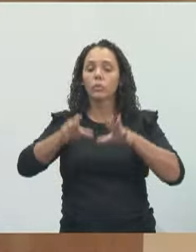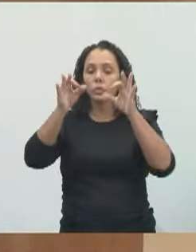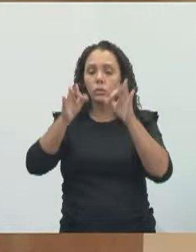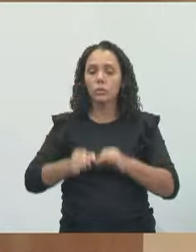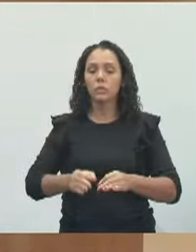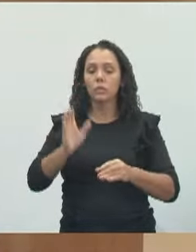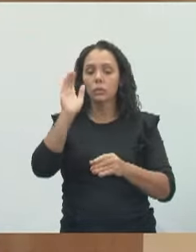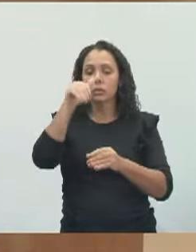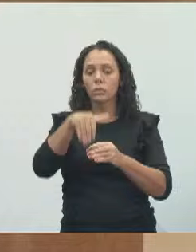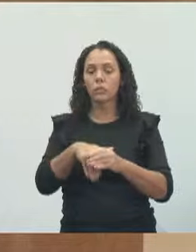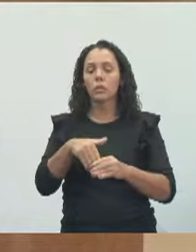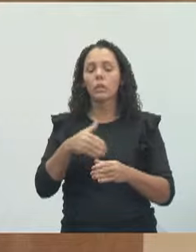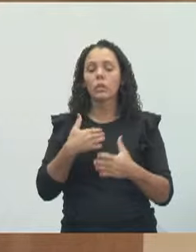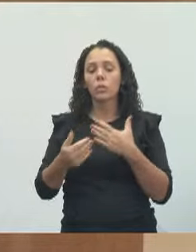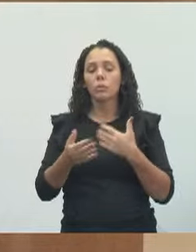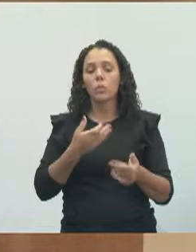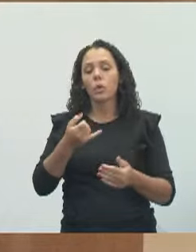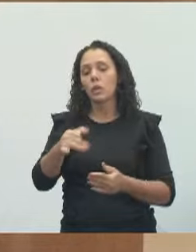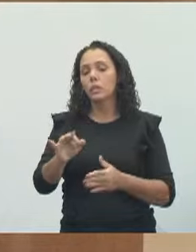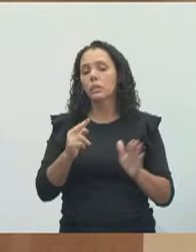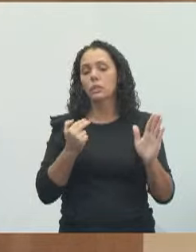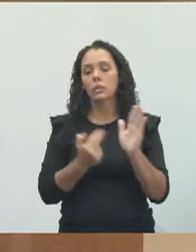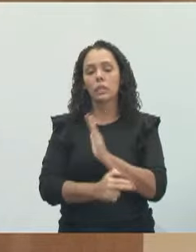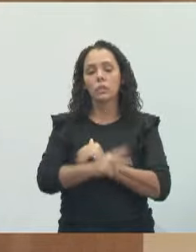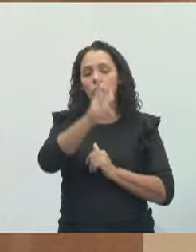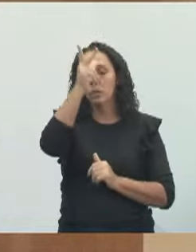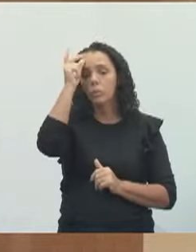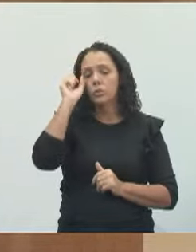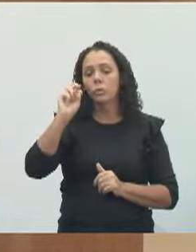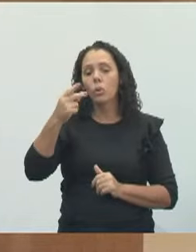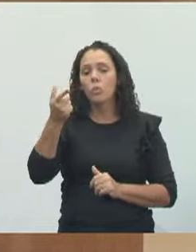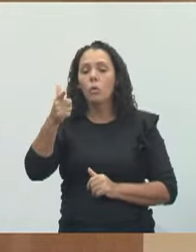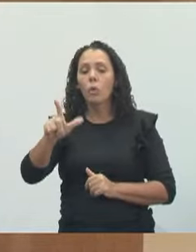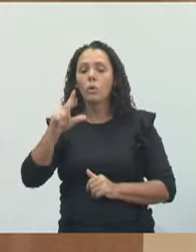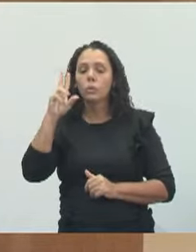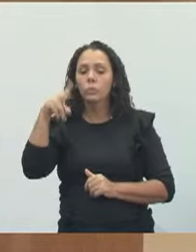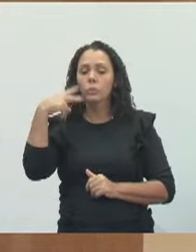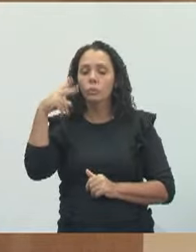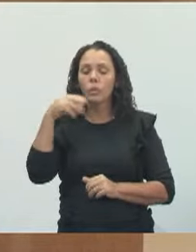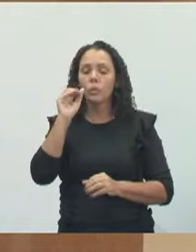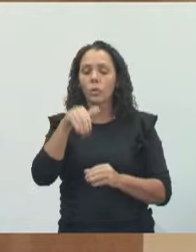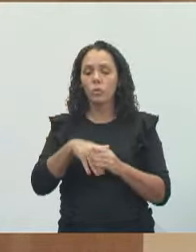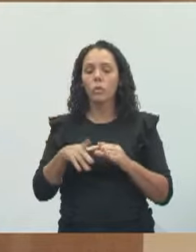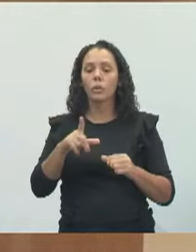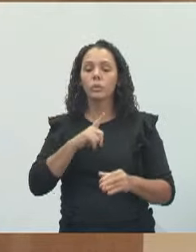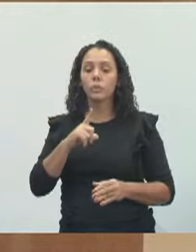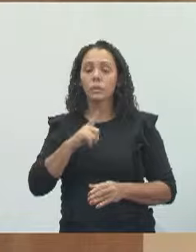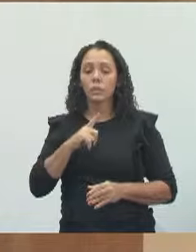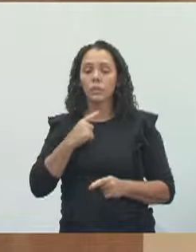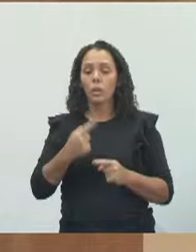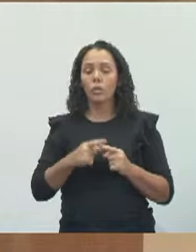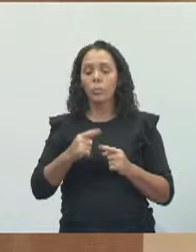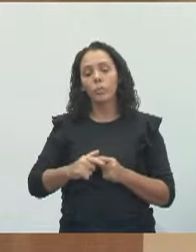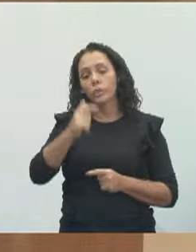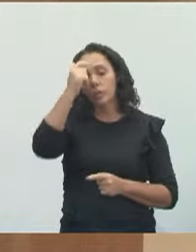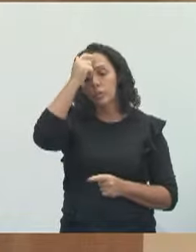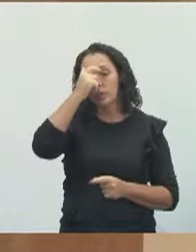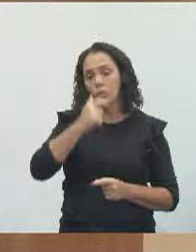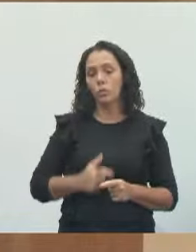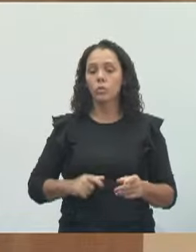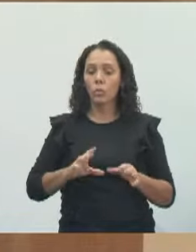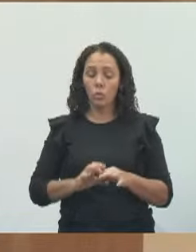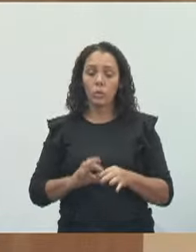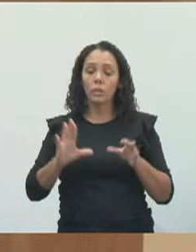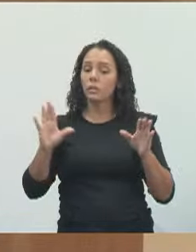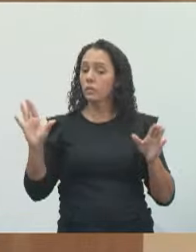estarei votando. Seja ele do prefeito ou não, a população pode contar com o meu voto, porque esse vereador não tem rabo preso com